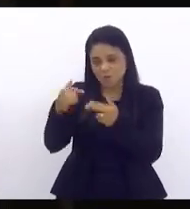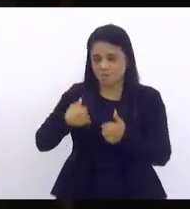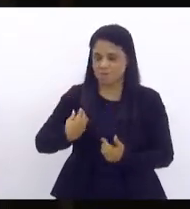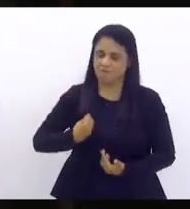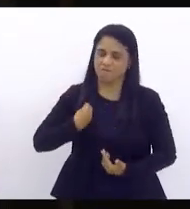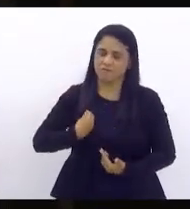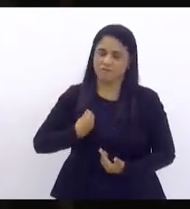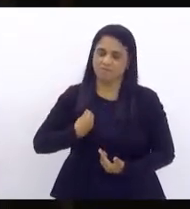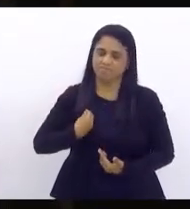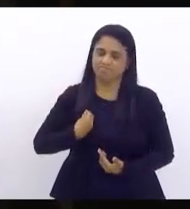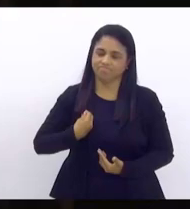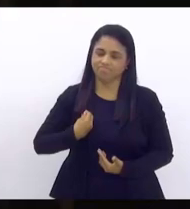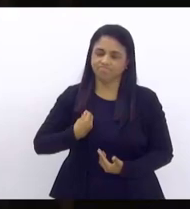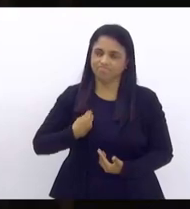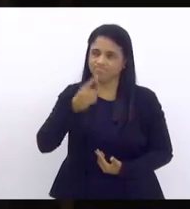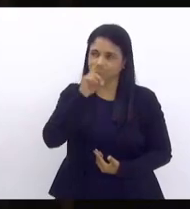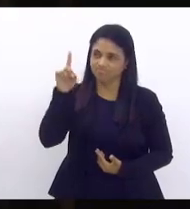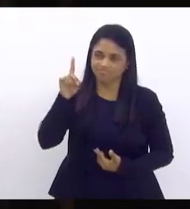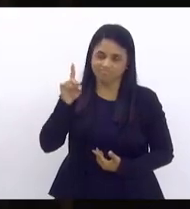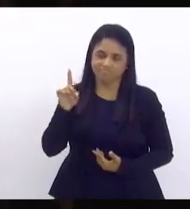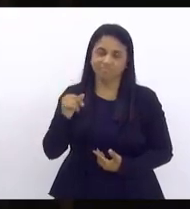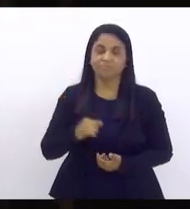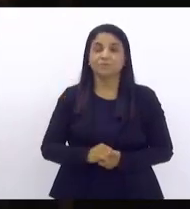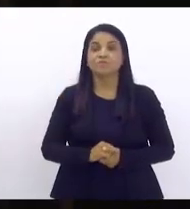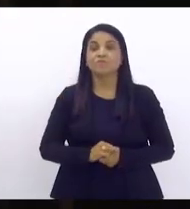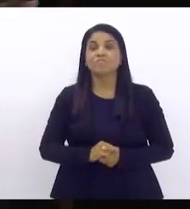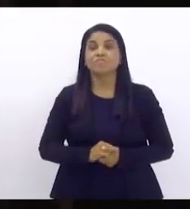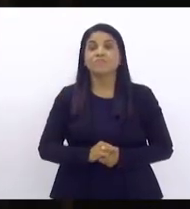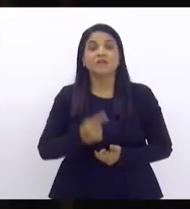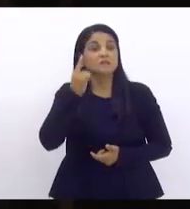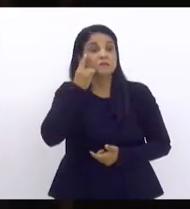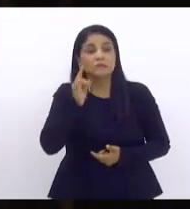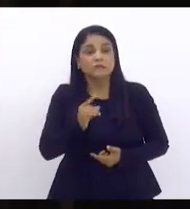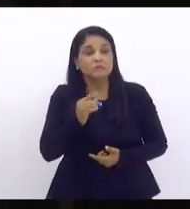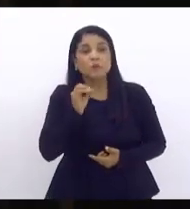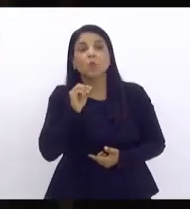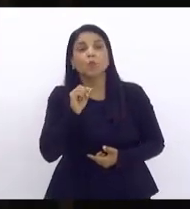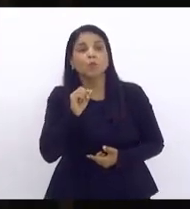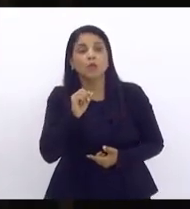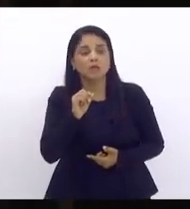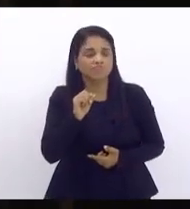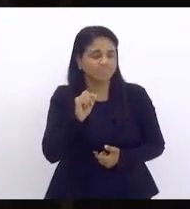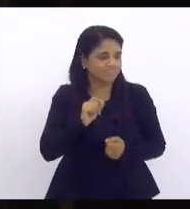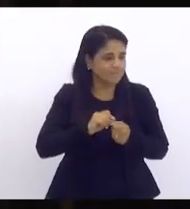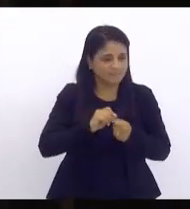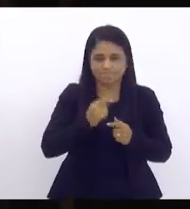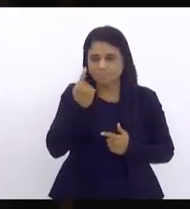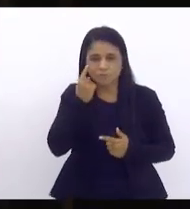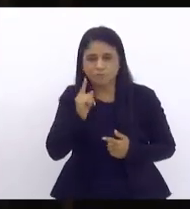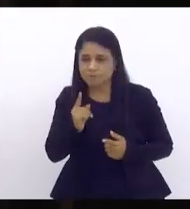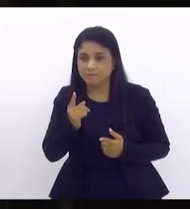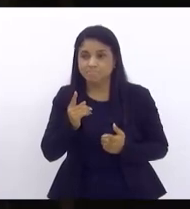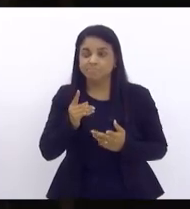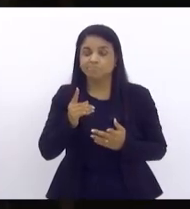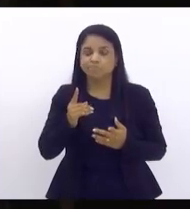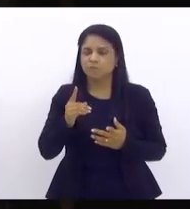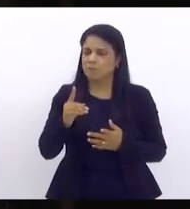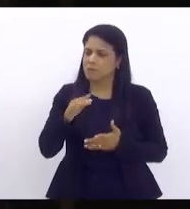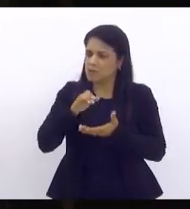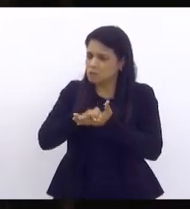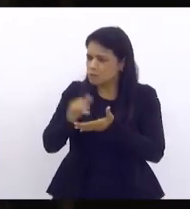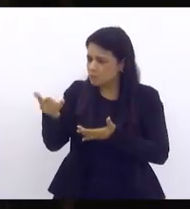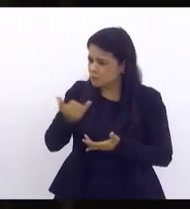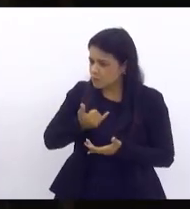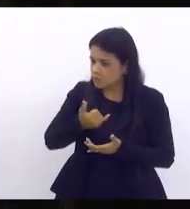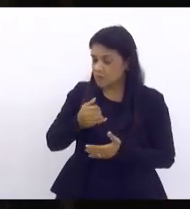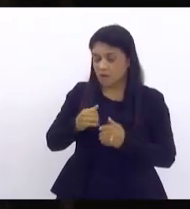também. E aí, então, a gente não sabia mais o que fazer. Eu lembro que uma vez a Gorete virou e falou mesmo assim: